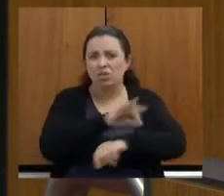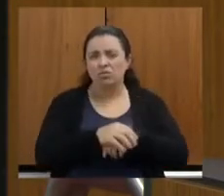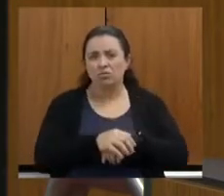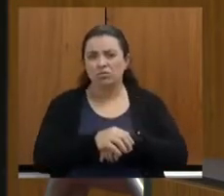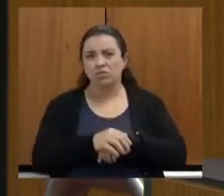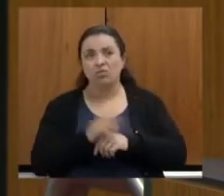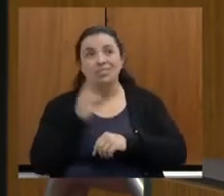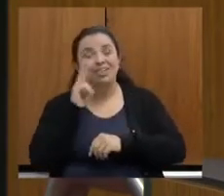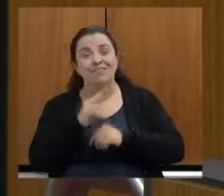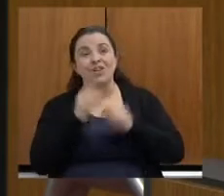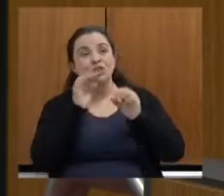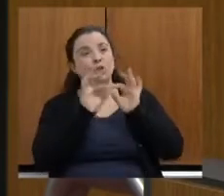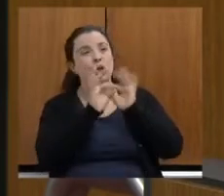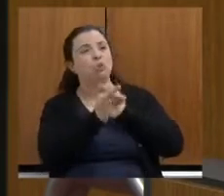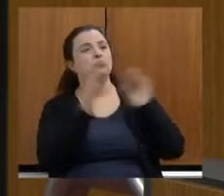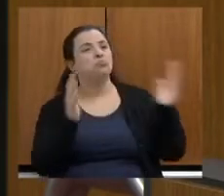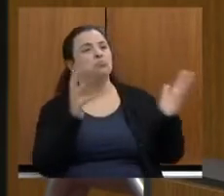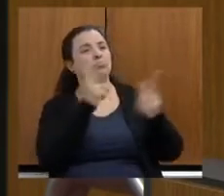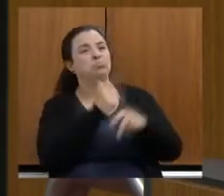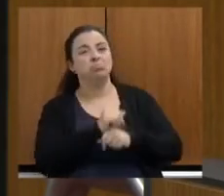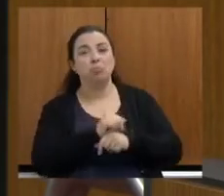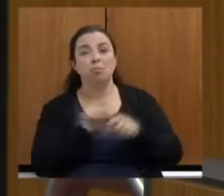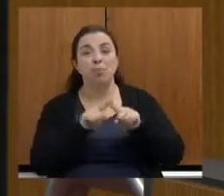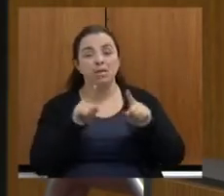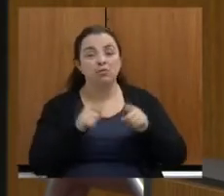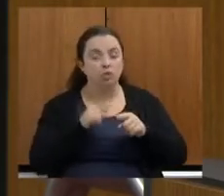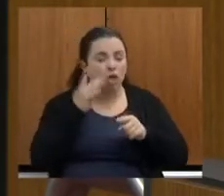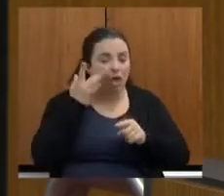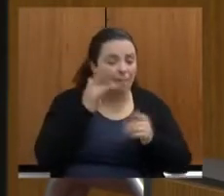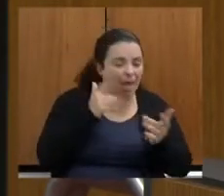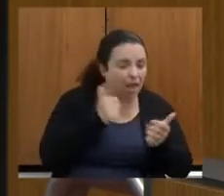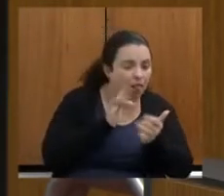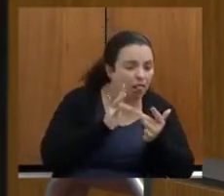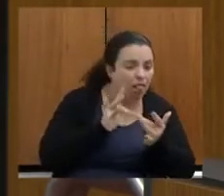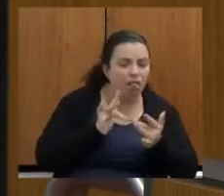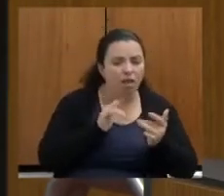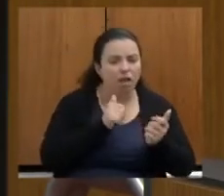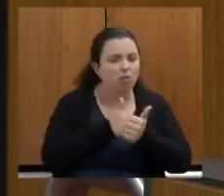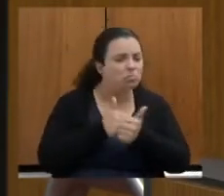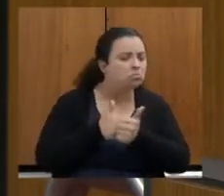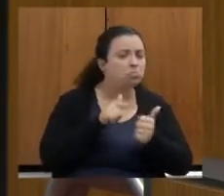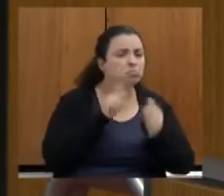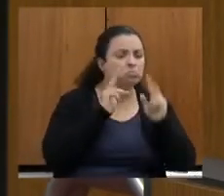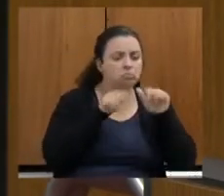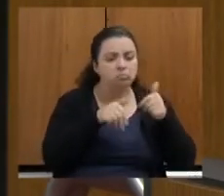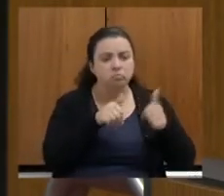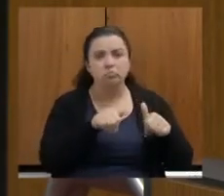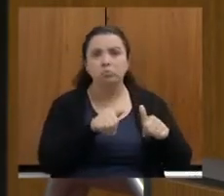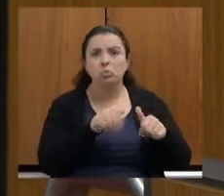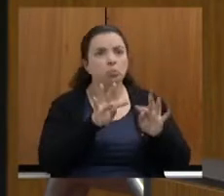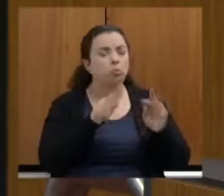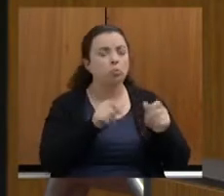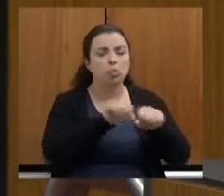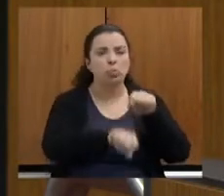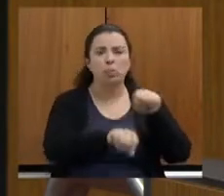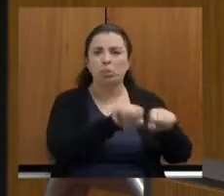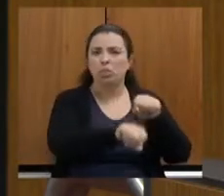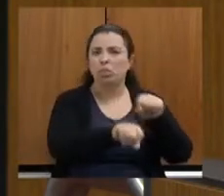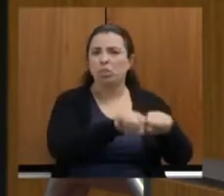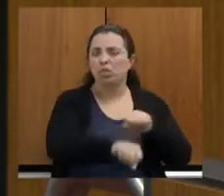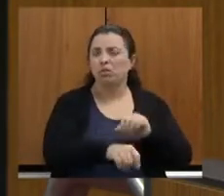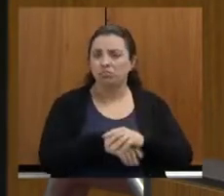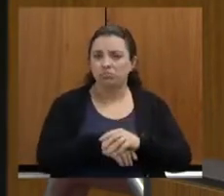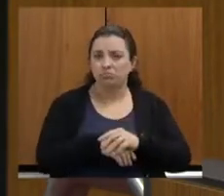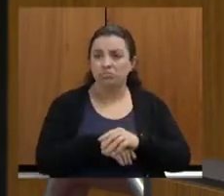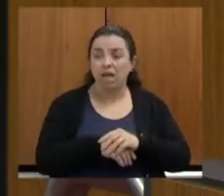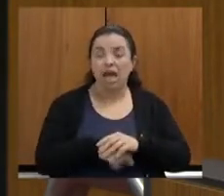mas quando você chega perto tá tudo caindo tudo mal colocado é o atingido Até porque eu atingido não adianta falar que